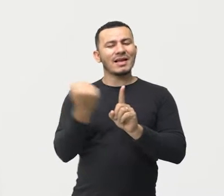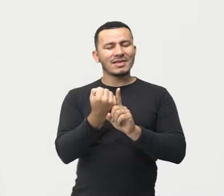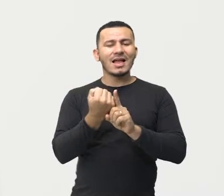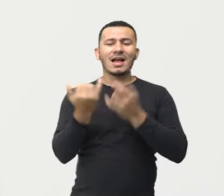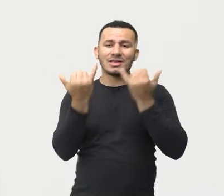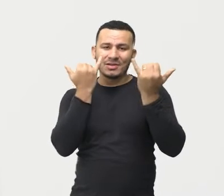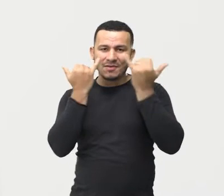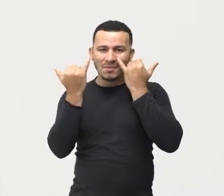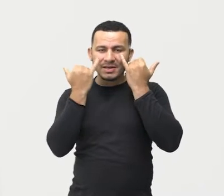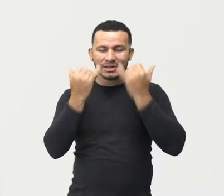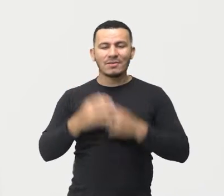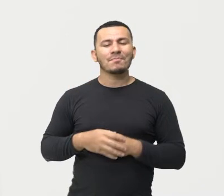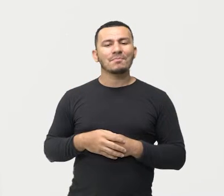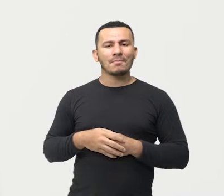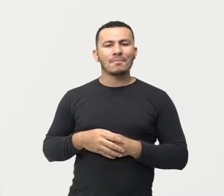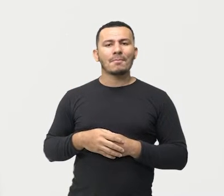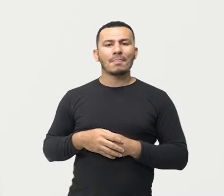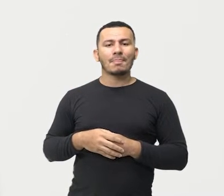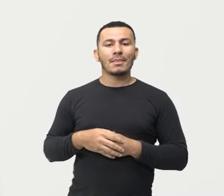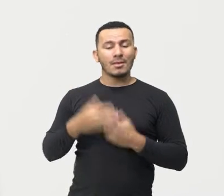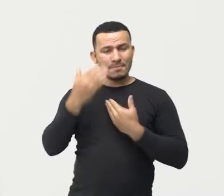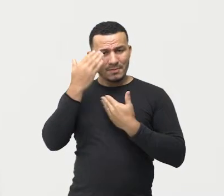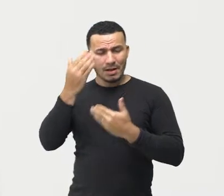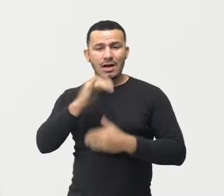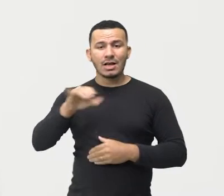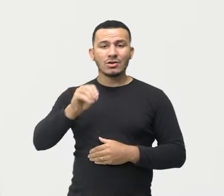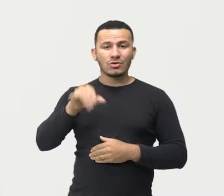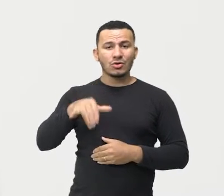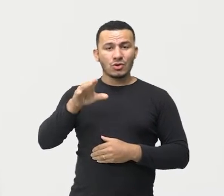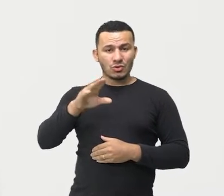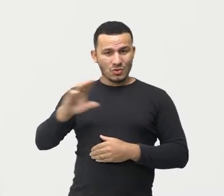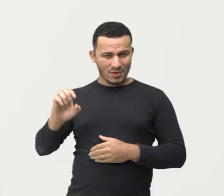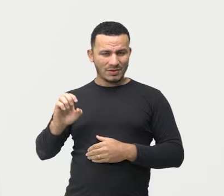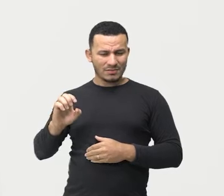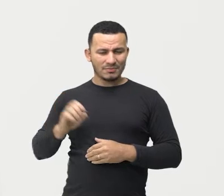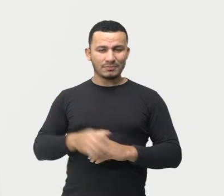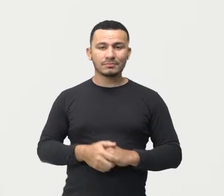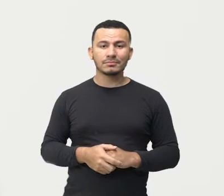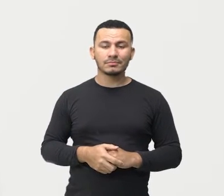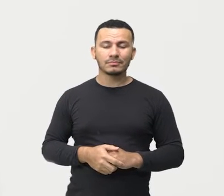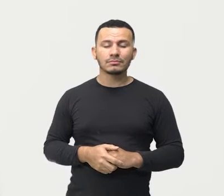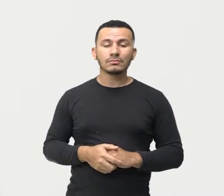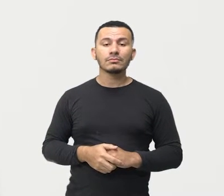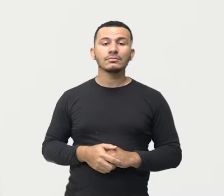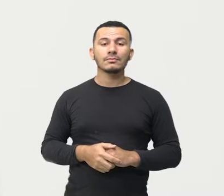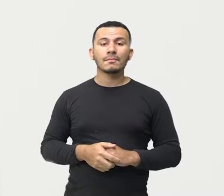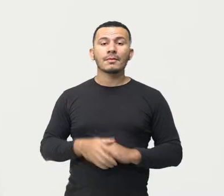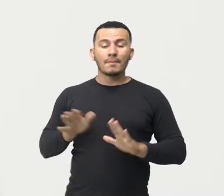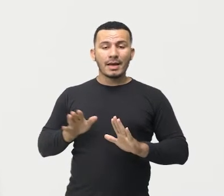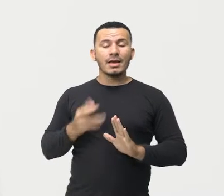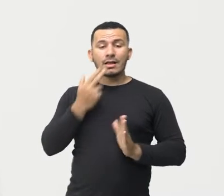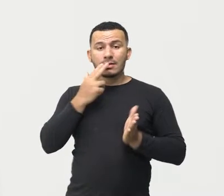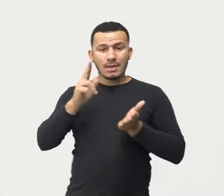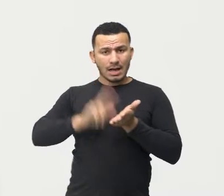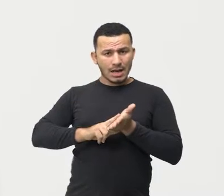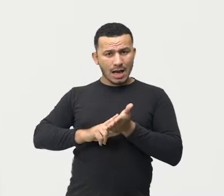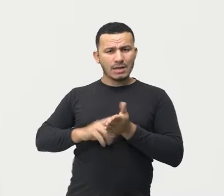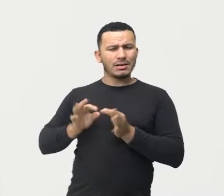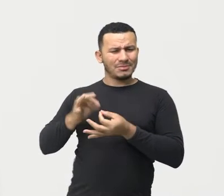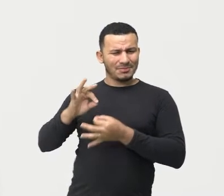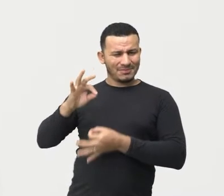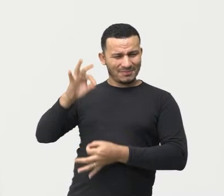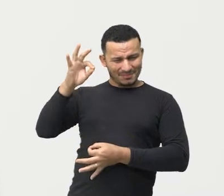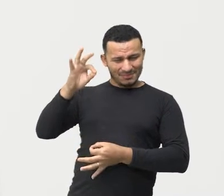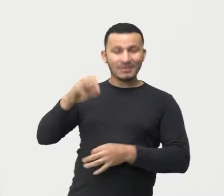sociedade. Atenciosamente, Joyce Martins, a pessoa que está aqui com vocês agora, né? Então, nota que nesse texto mais